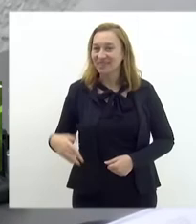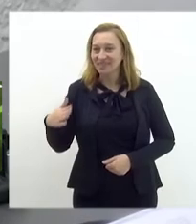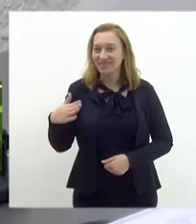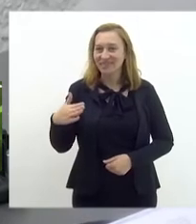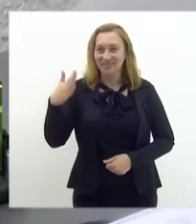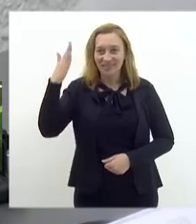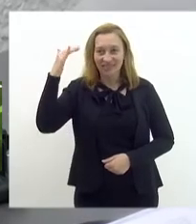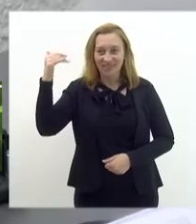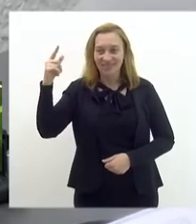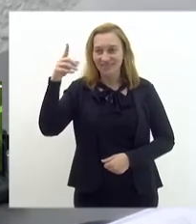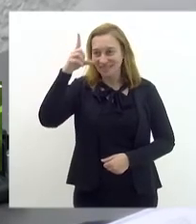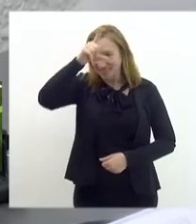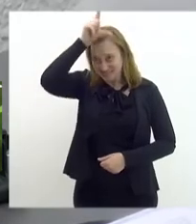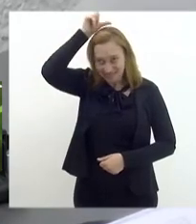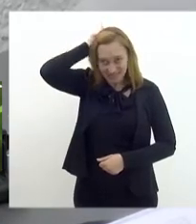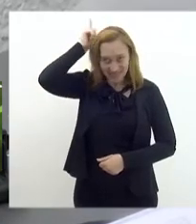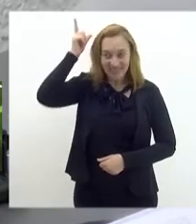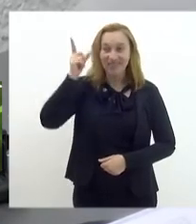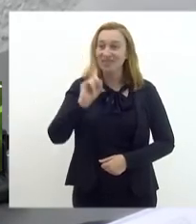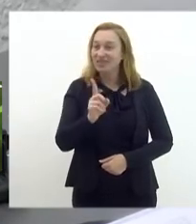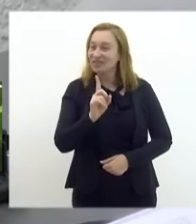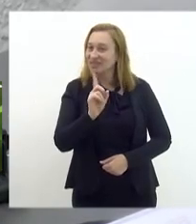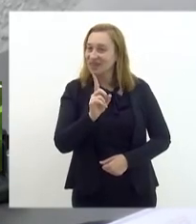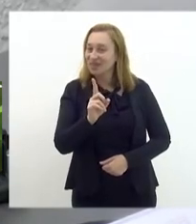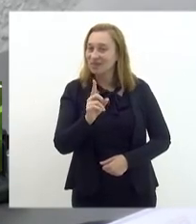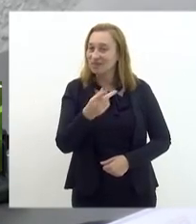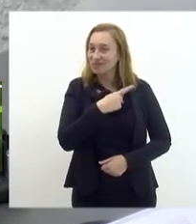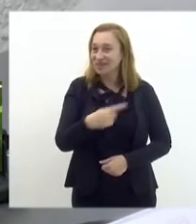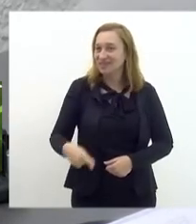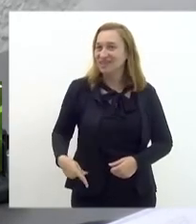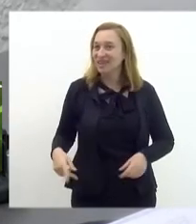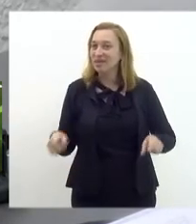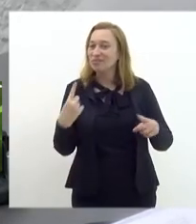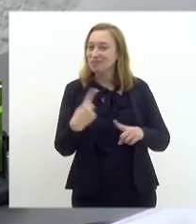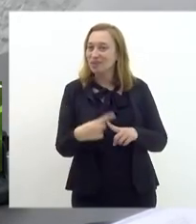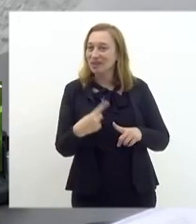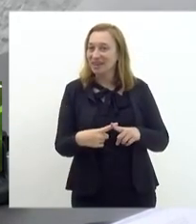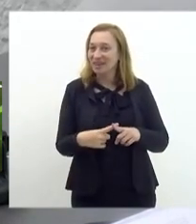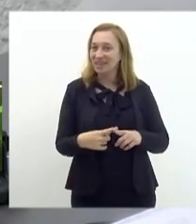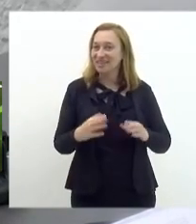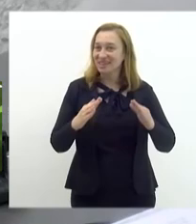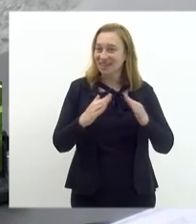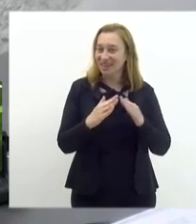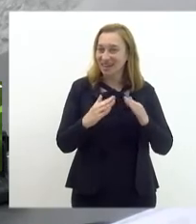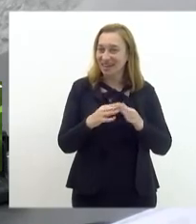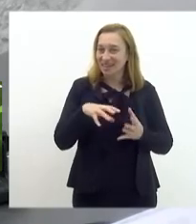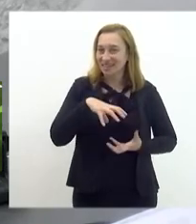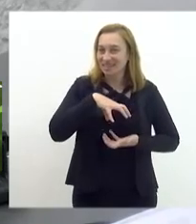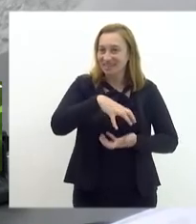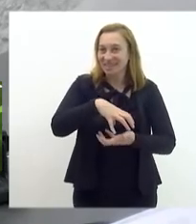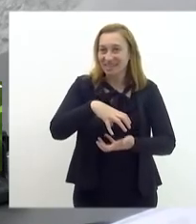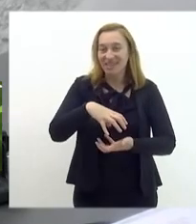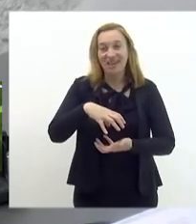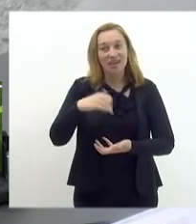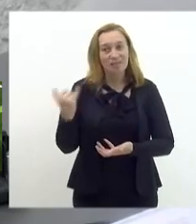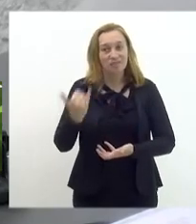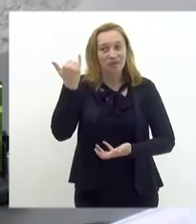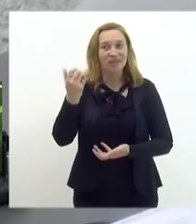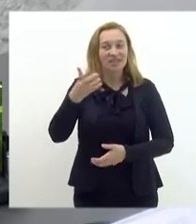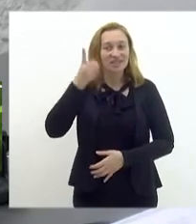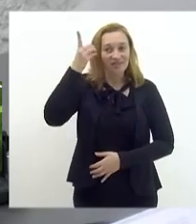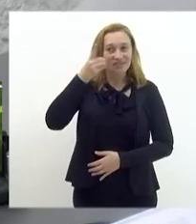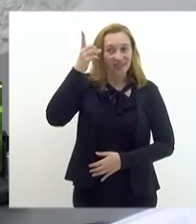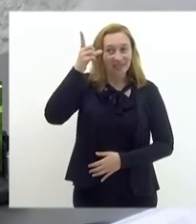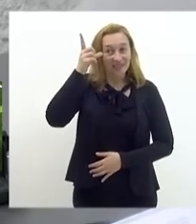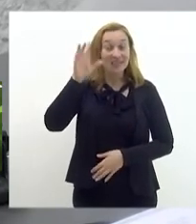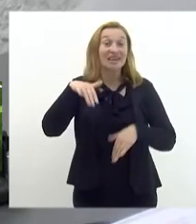do deputado Luiz Paulo. Só não sou presidente porque, nesta casa, a antiguidade é posto. E a deputada Lucinha me precede